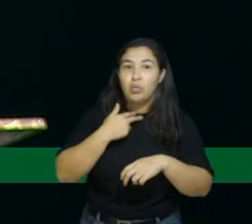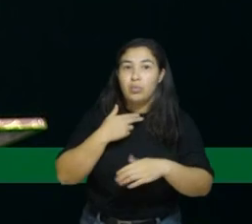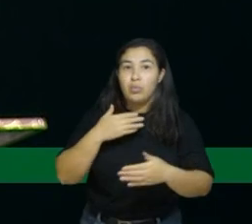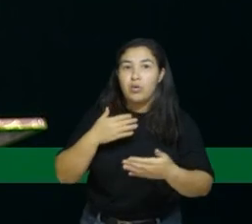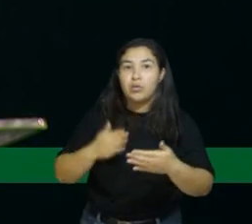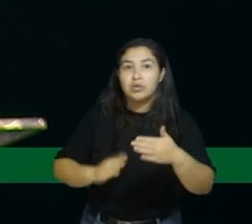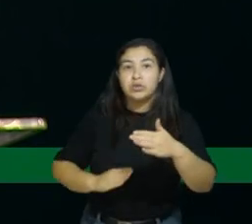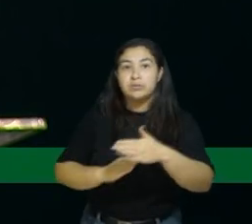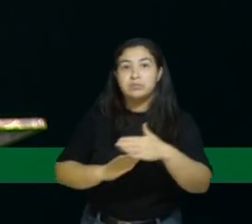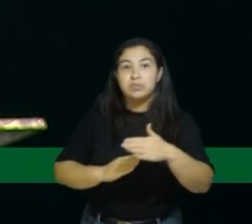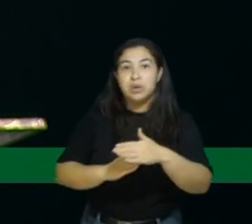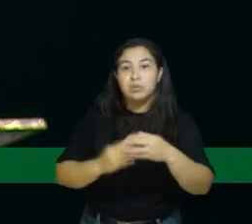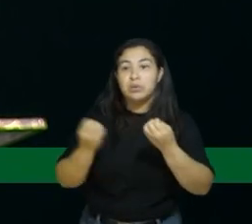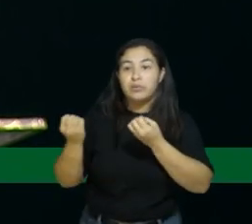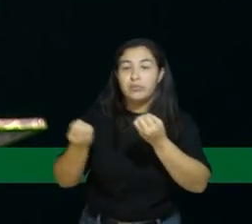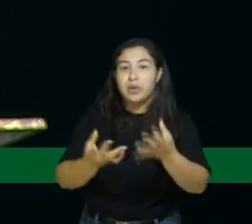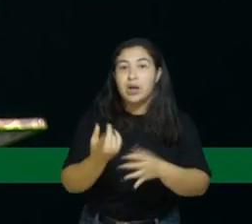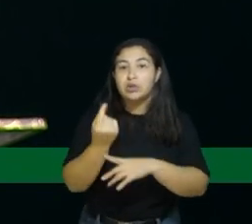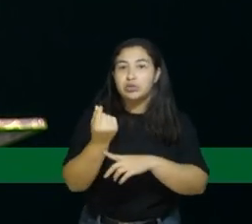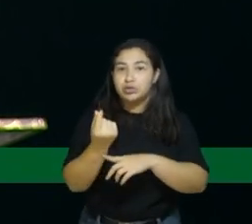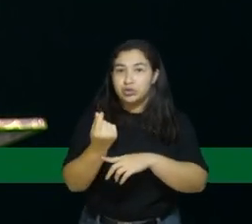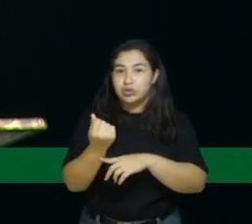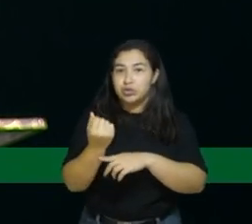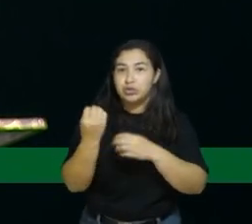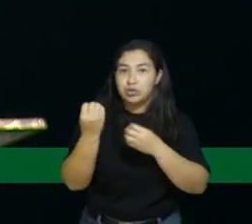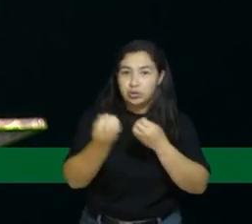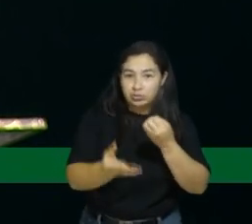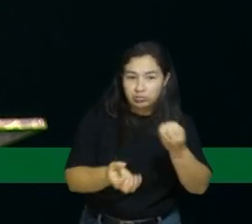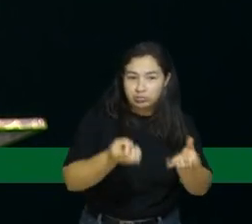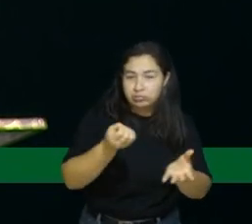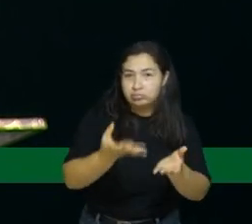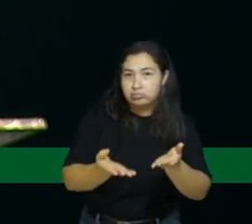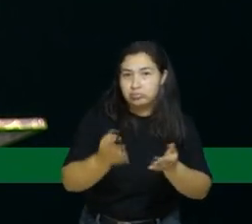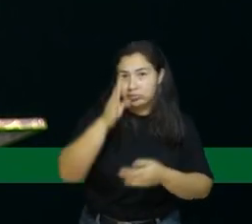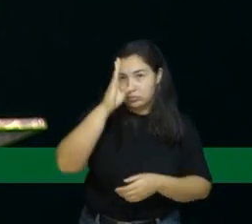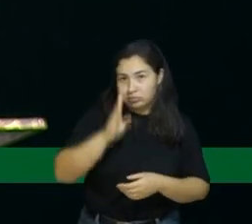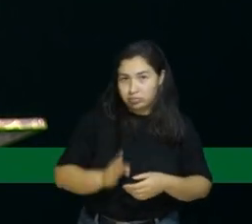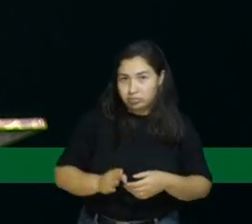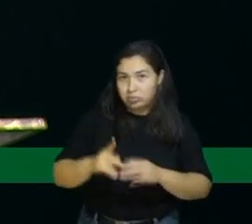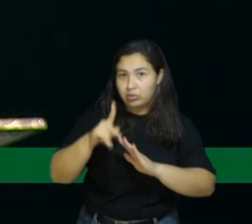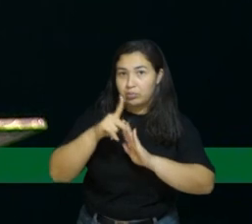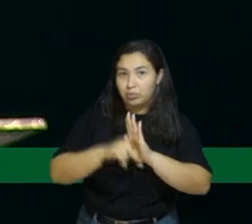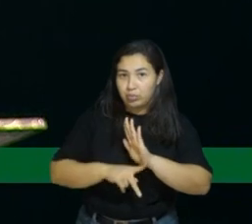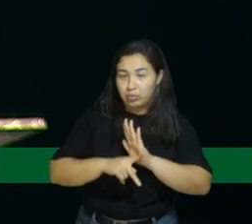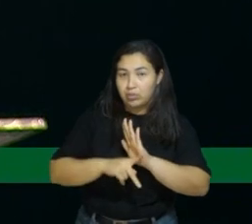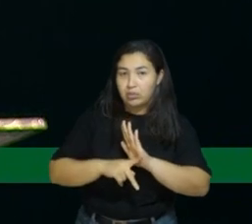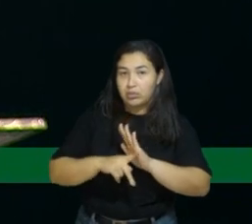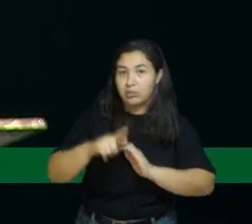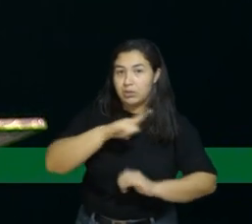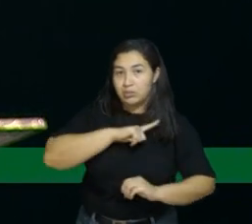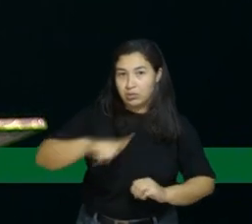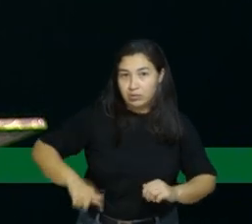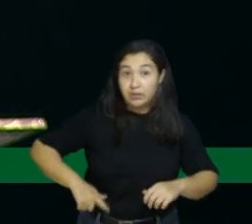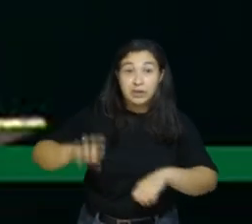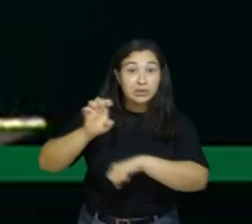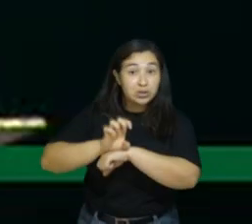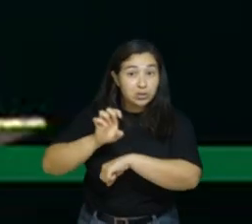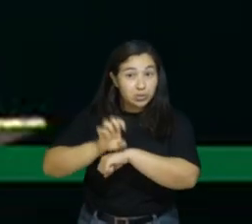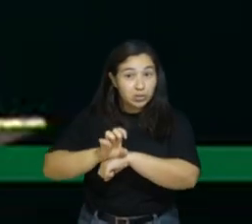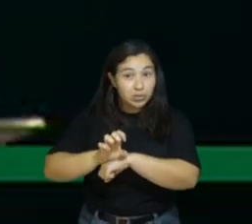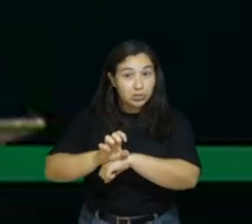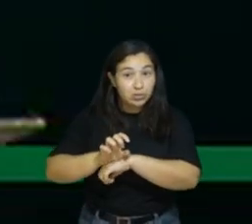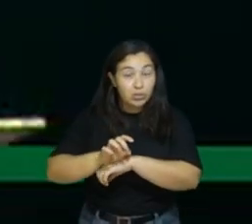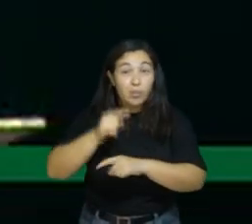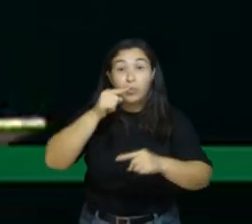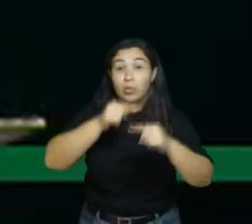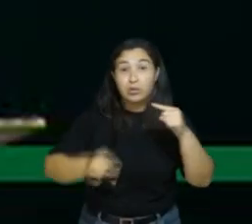auxílios, benefícios e ser contratado pelos demais programas do governo estadual. Ficam impedidos também